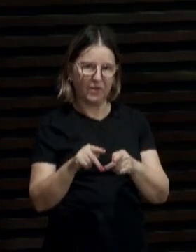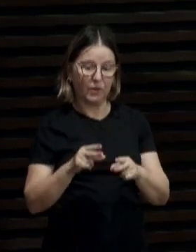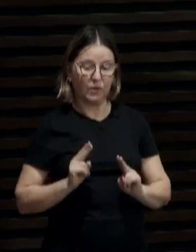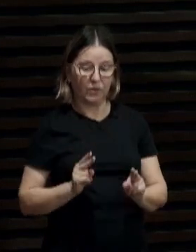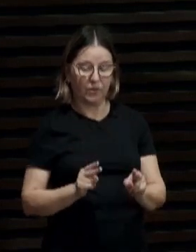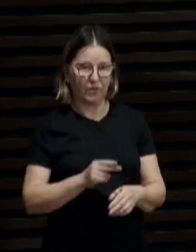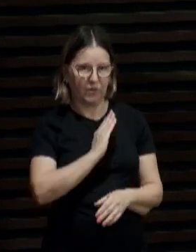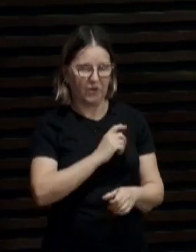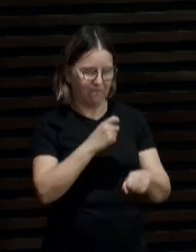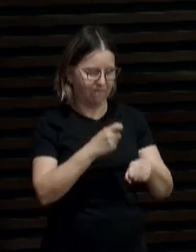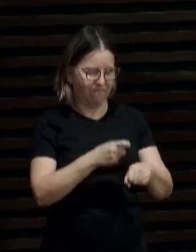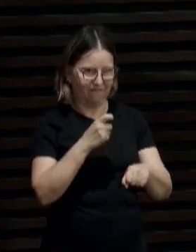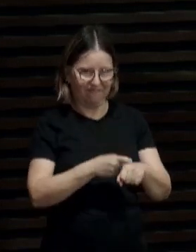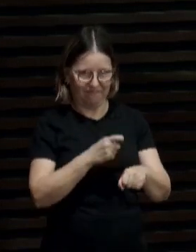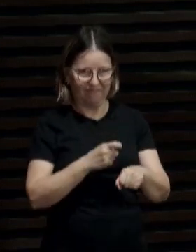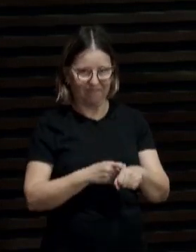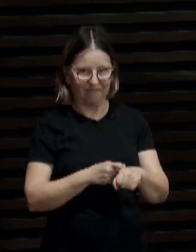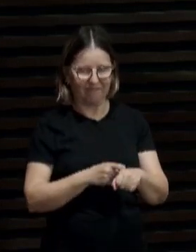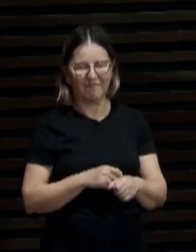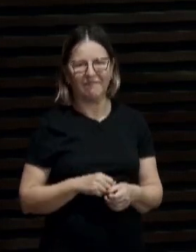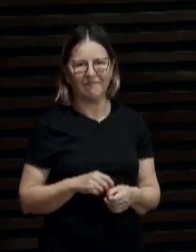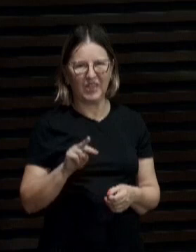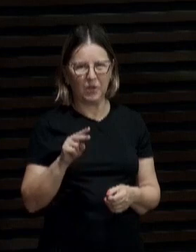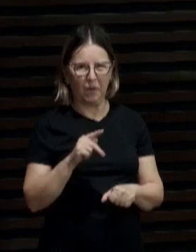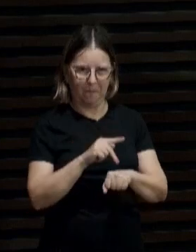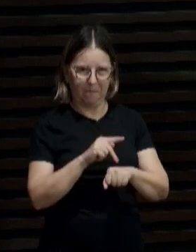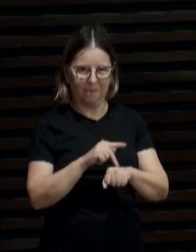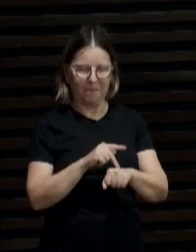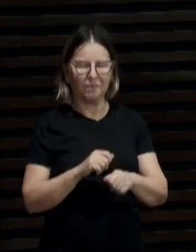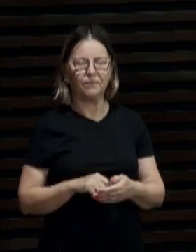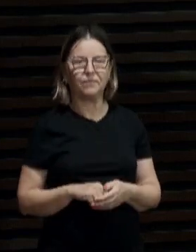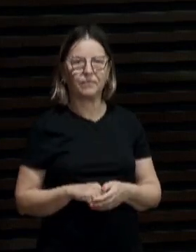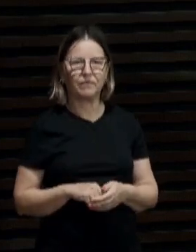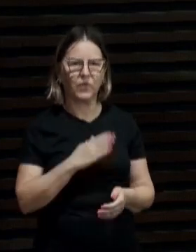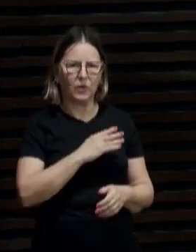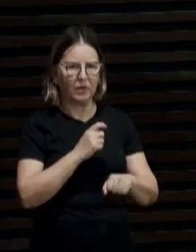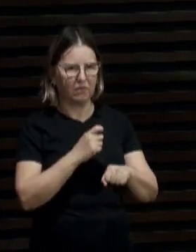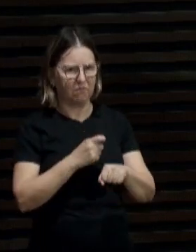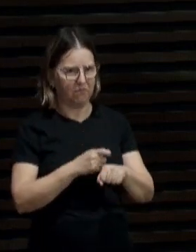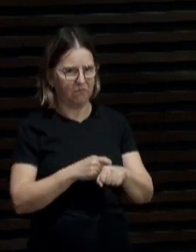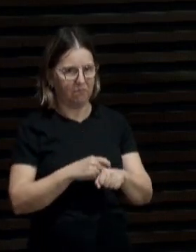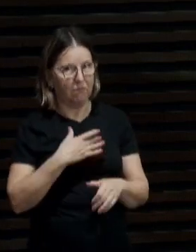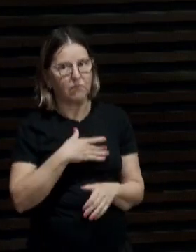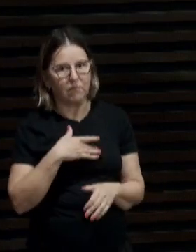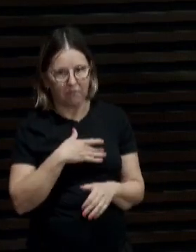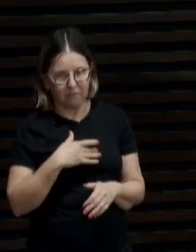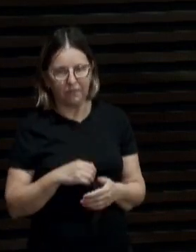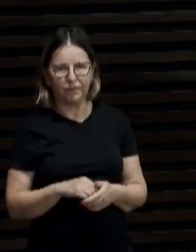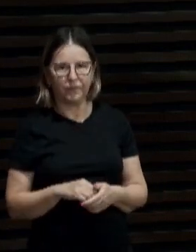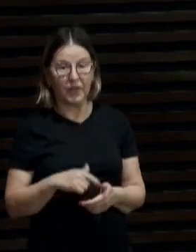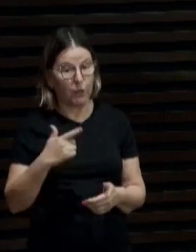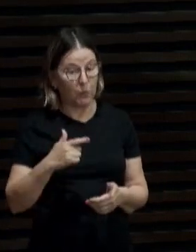coração empedernido. Empedernido é petrificado, um coração duro. Misericórdia, que não haja